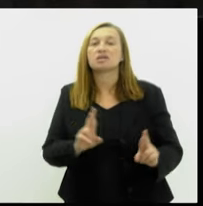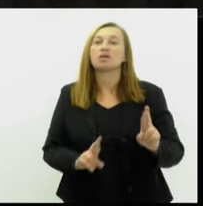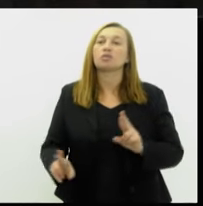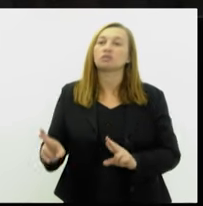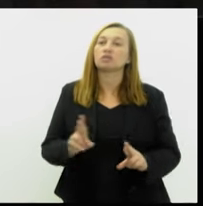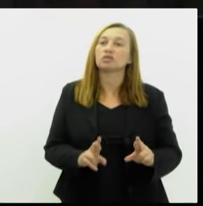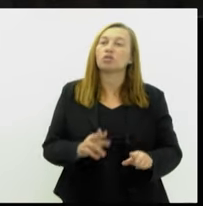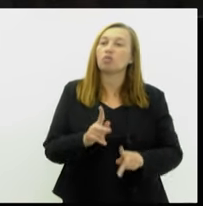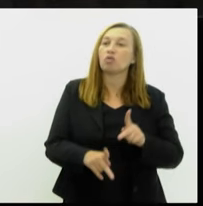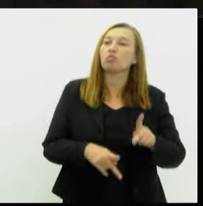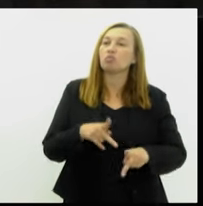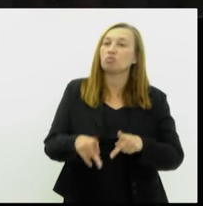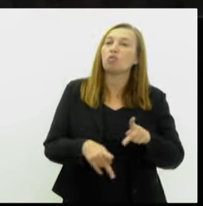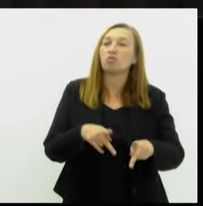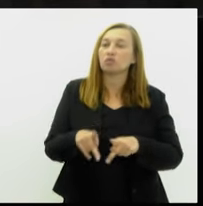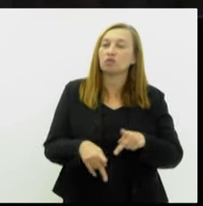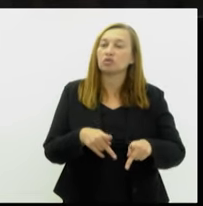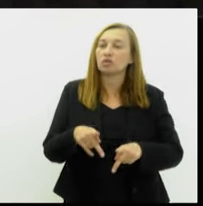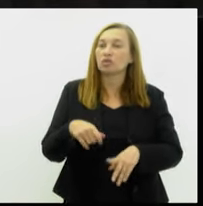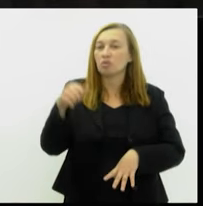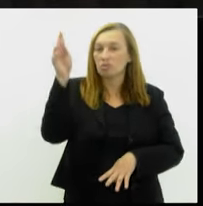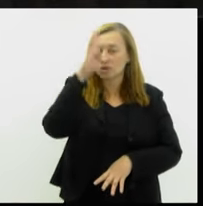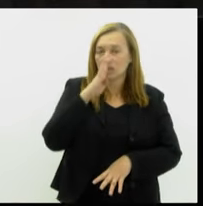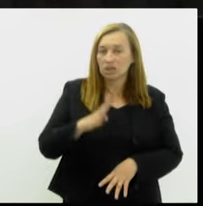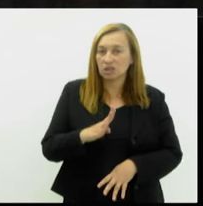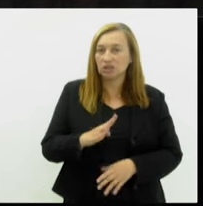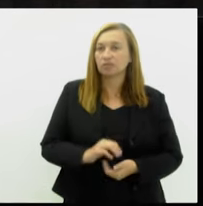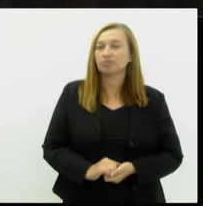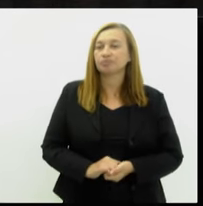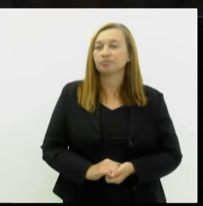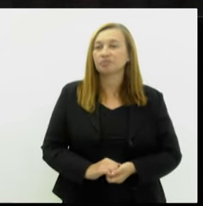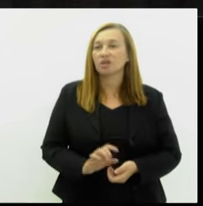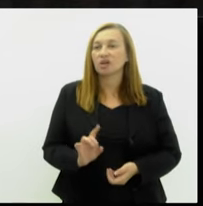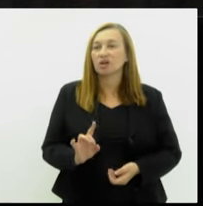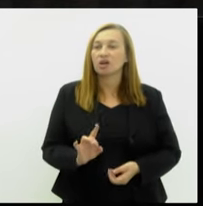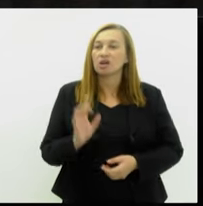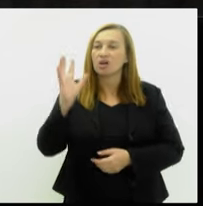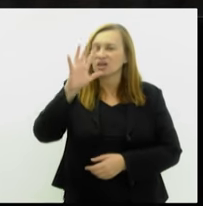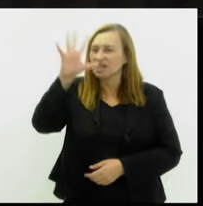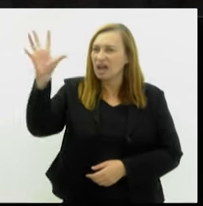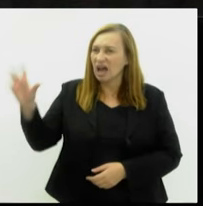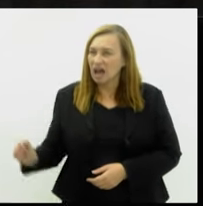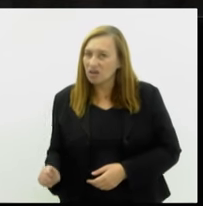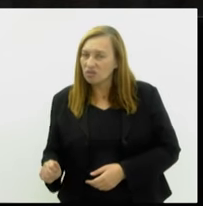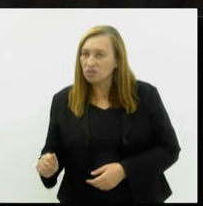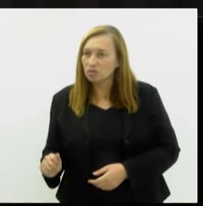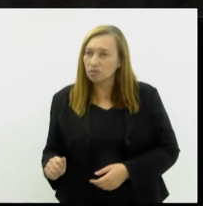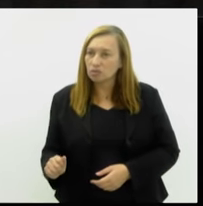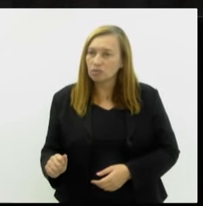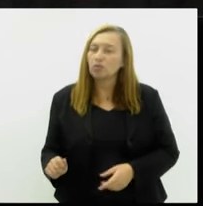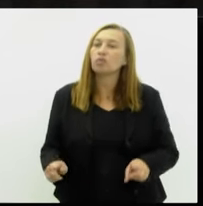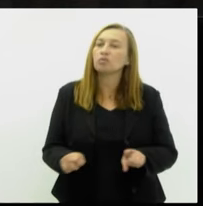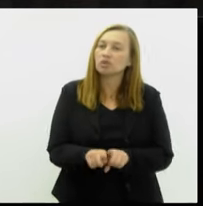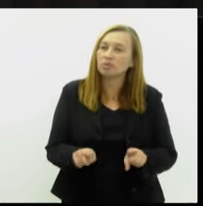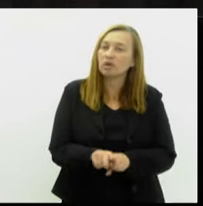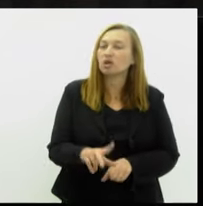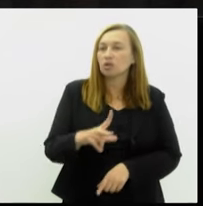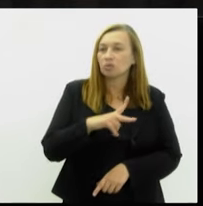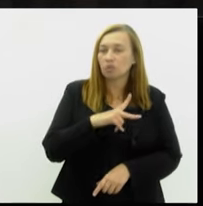à população brasileira, não só de afrodescendentes, como dos